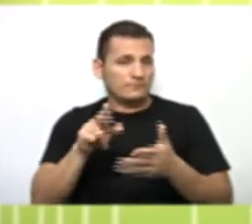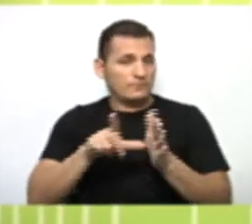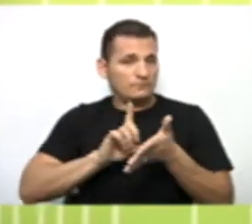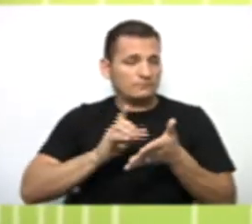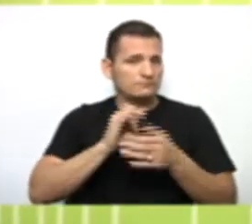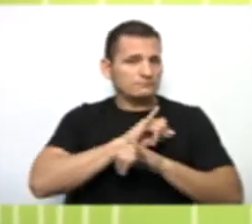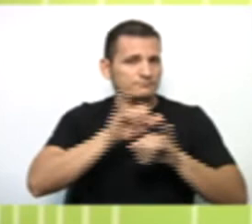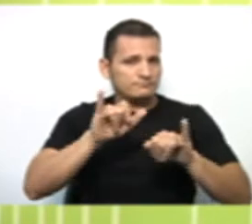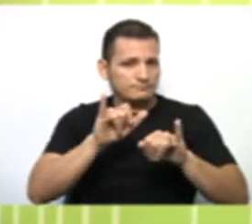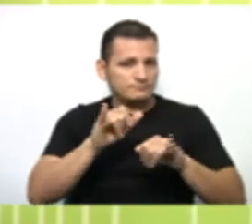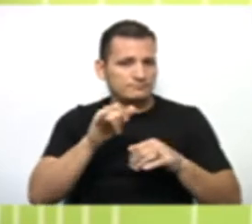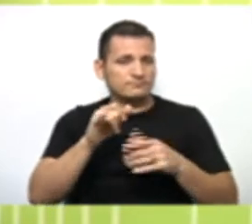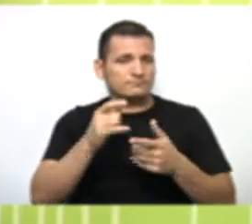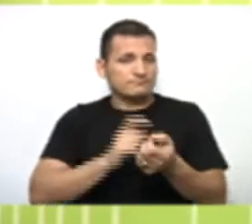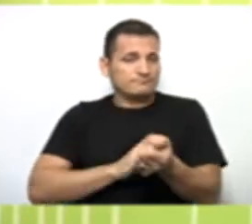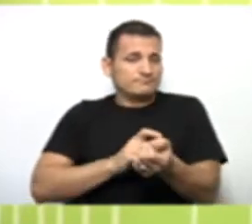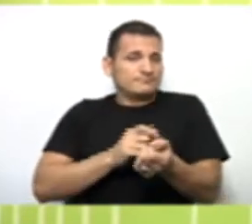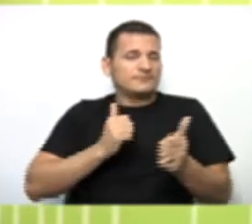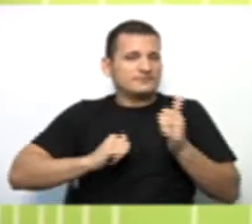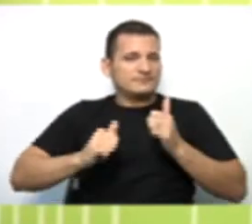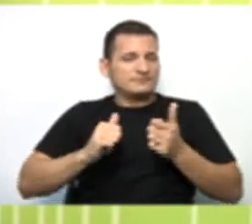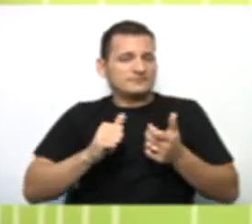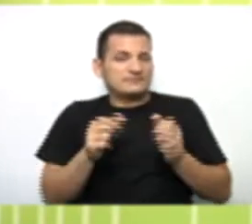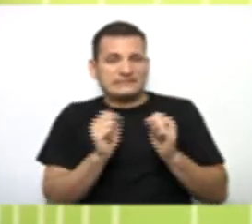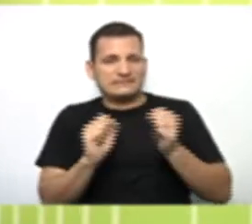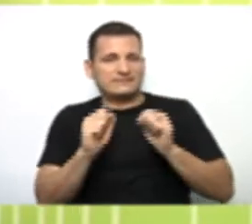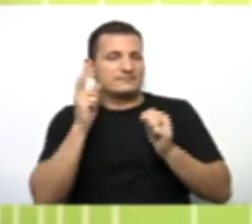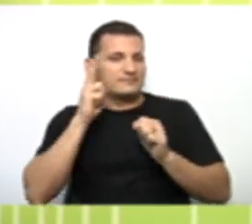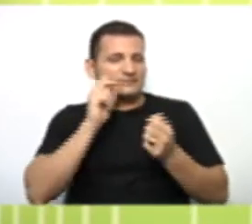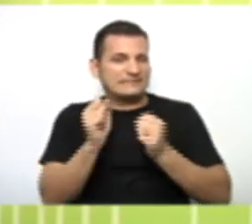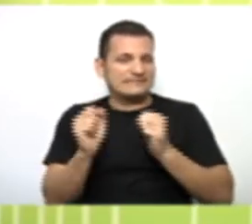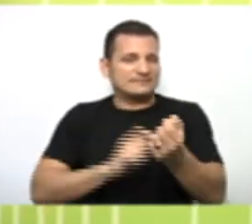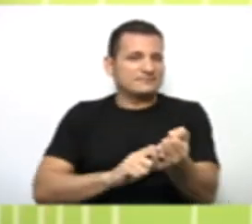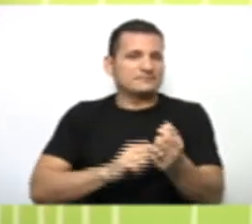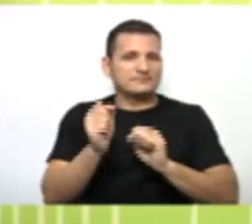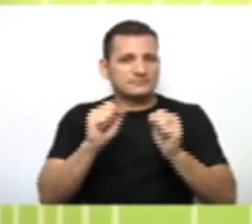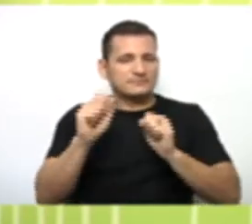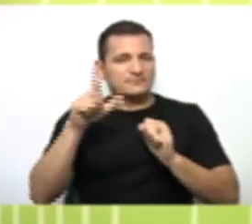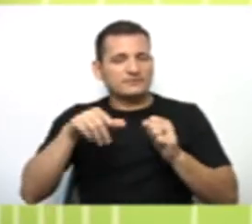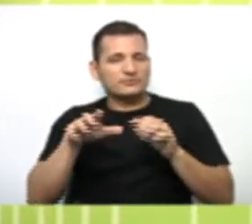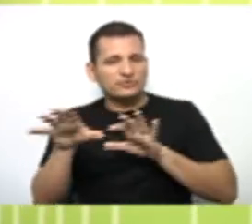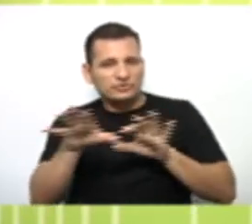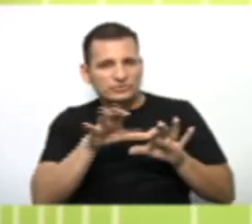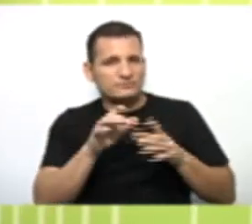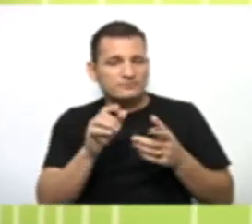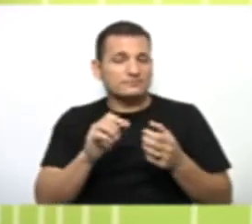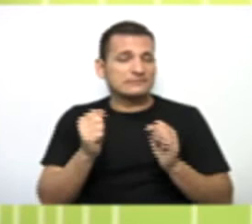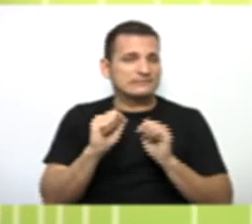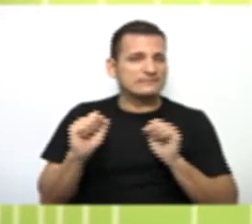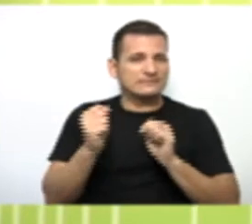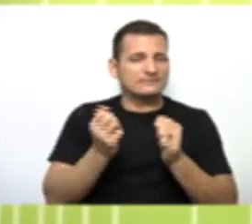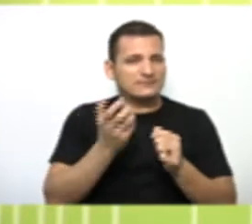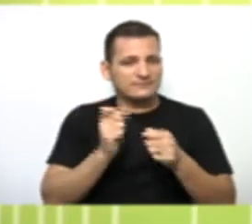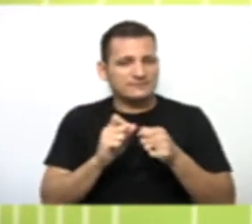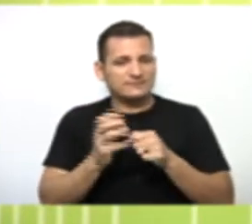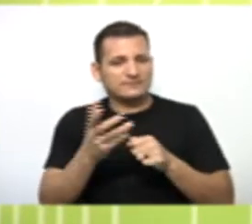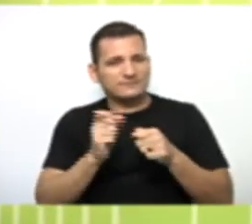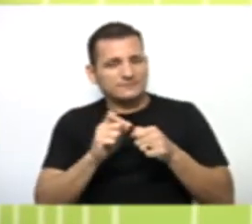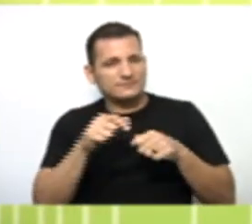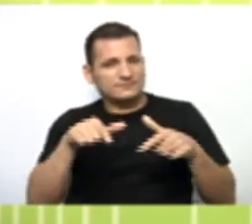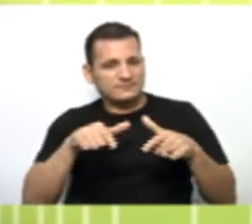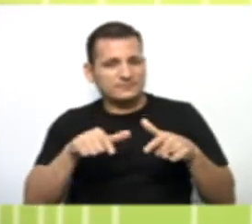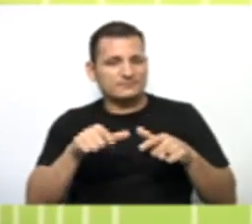para você já trabalhar a sua ansiedade. Lembra da ansiedade na nossa aula passada, que é um comportamento? Tem gente que já está ansioso, quero fazer esse